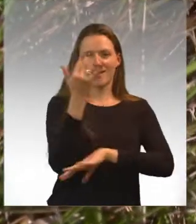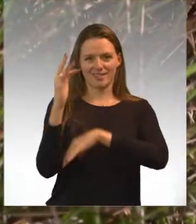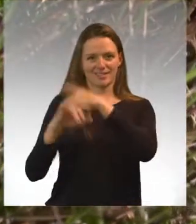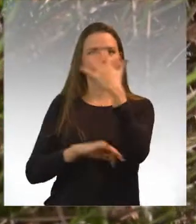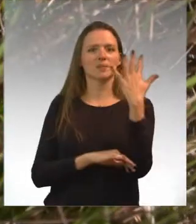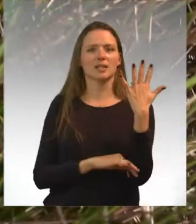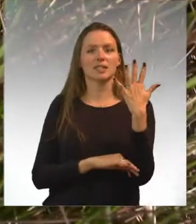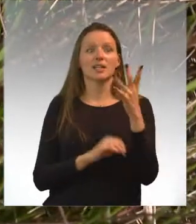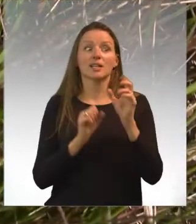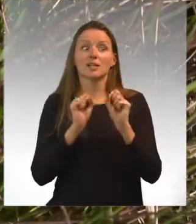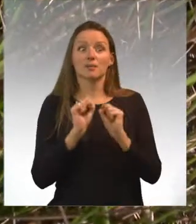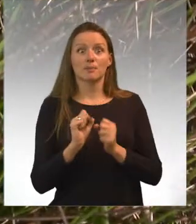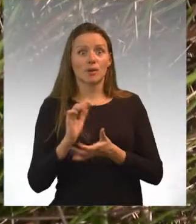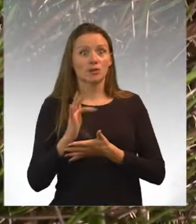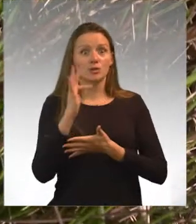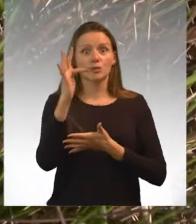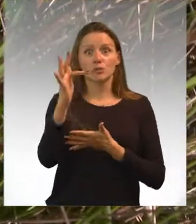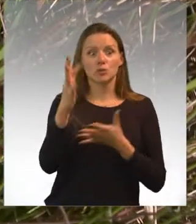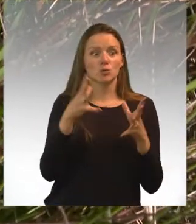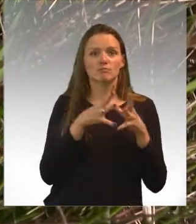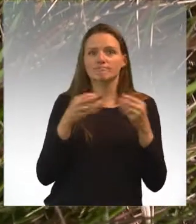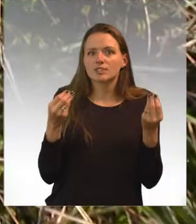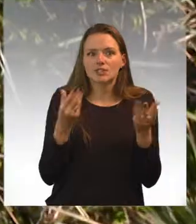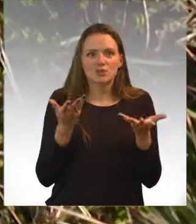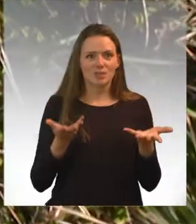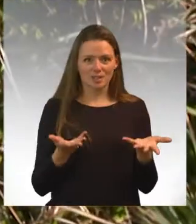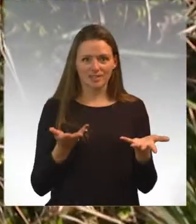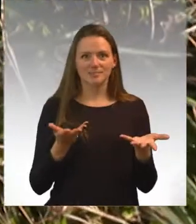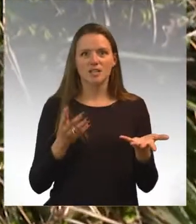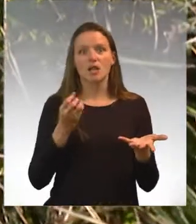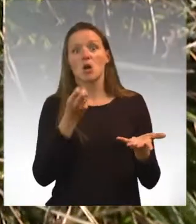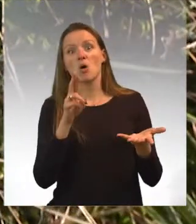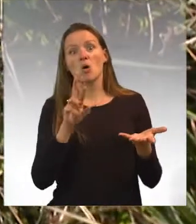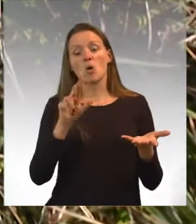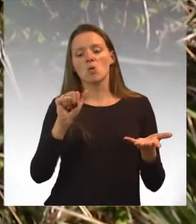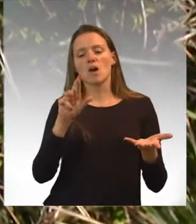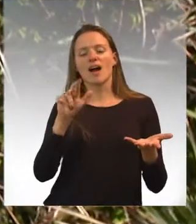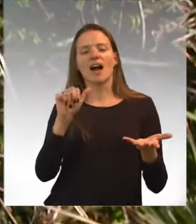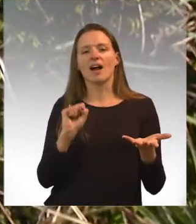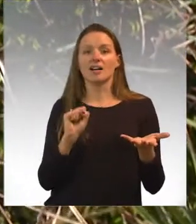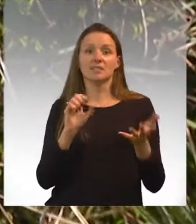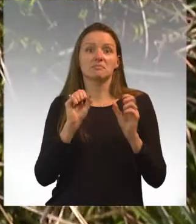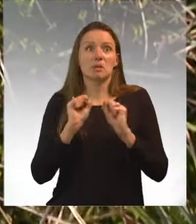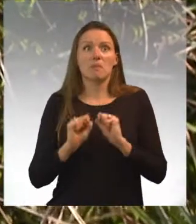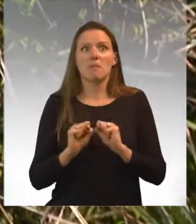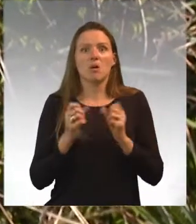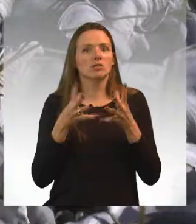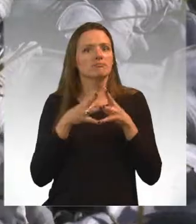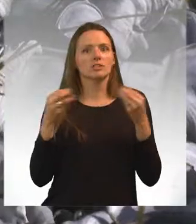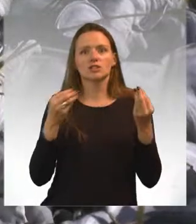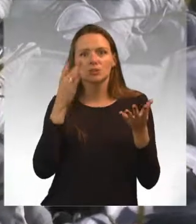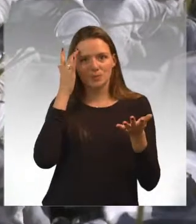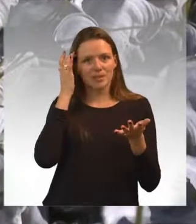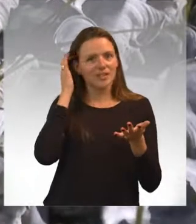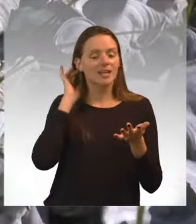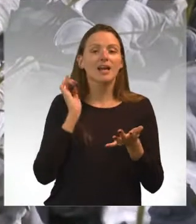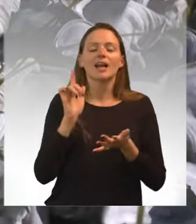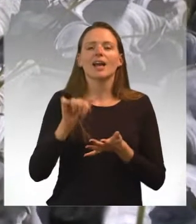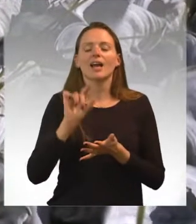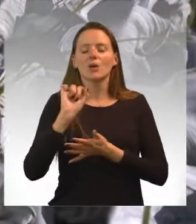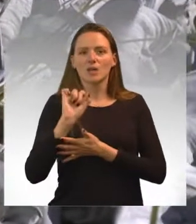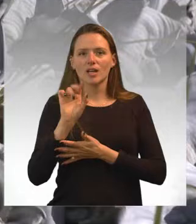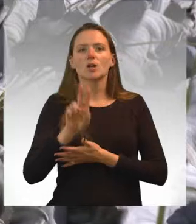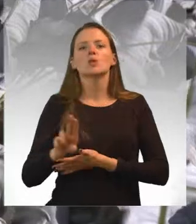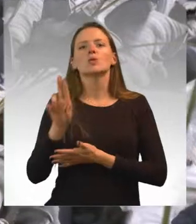ser ameaçadas, ficar vulneráveis, raras ou em perigo de extinção, seria o emprego dela